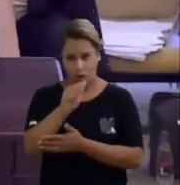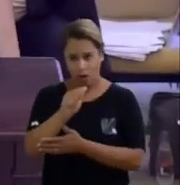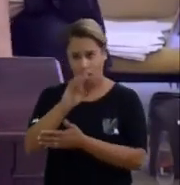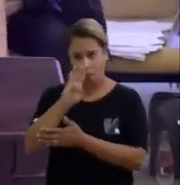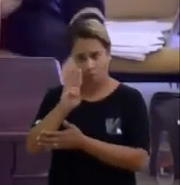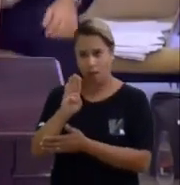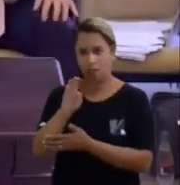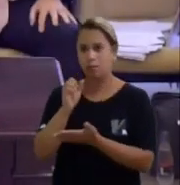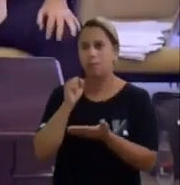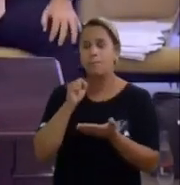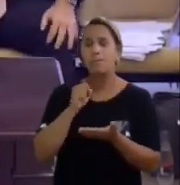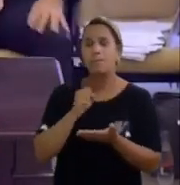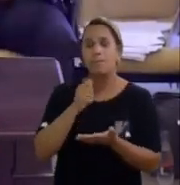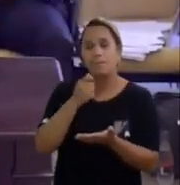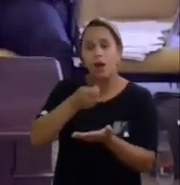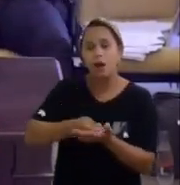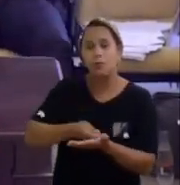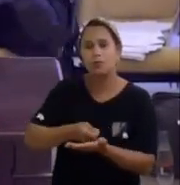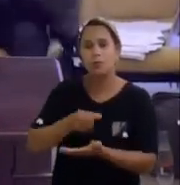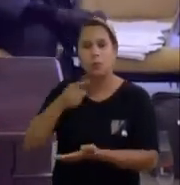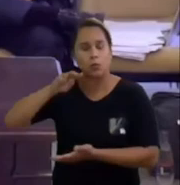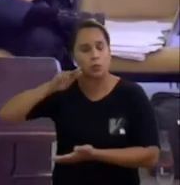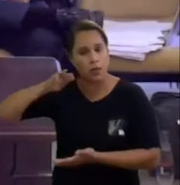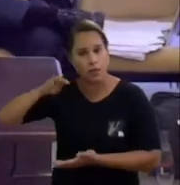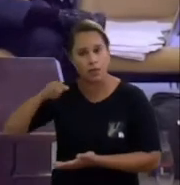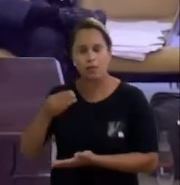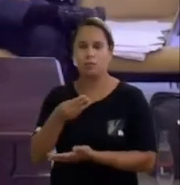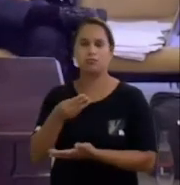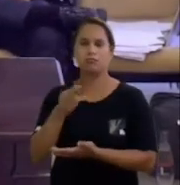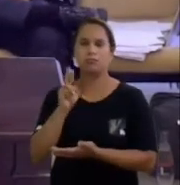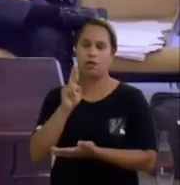de R$1 milhão para dar consultoria por 4 meses